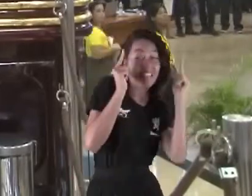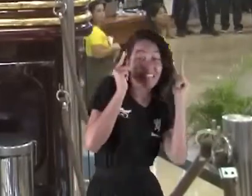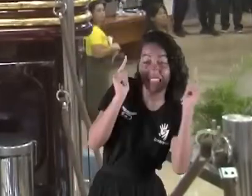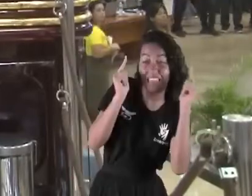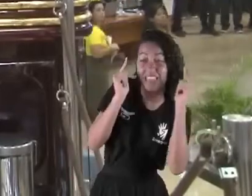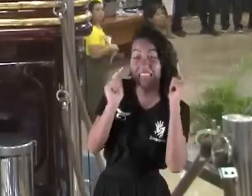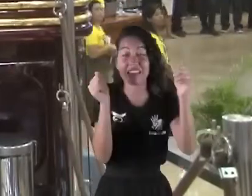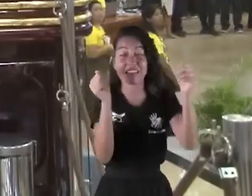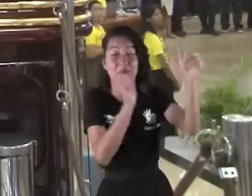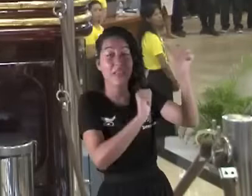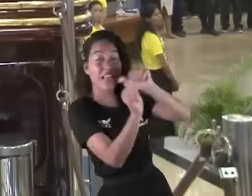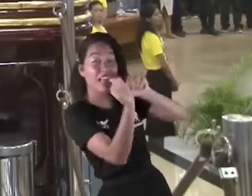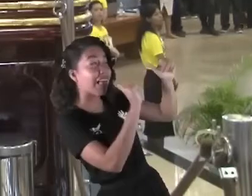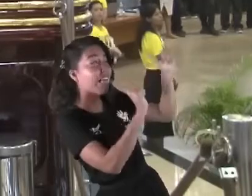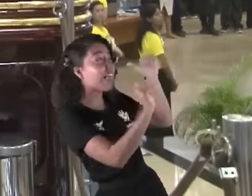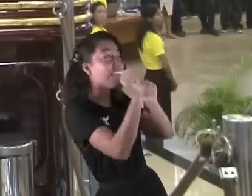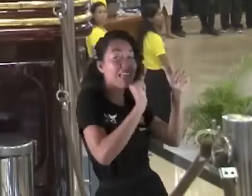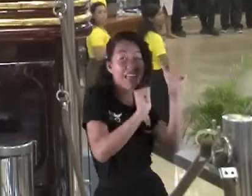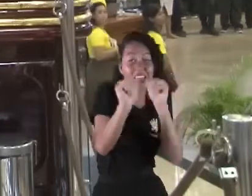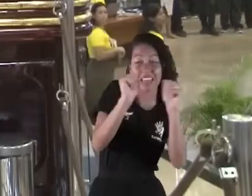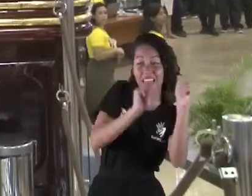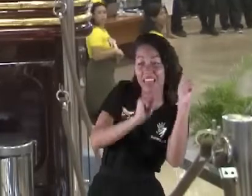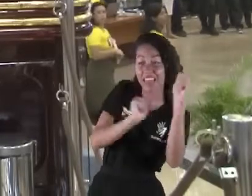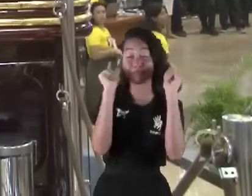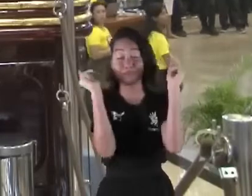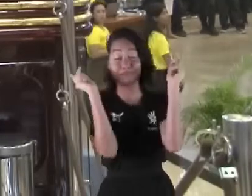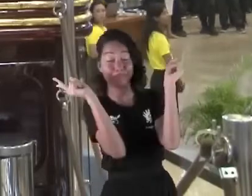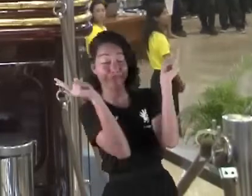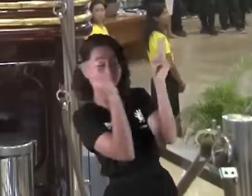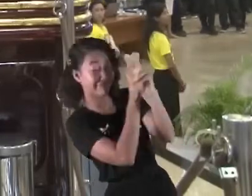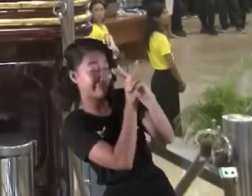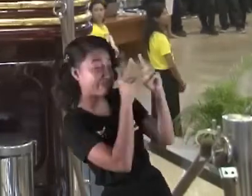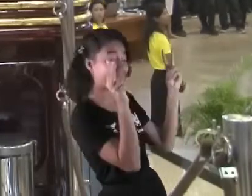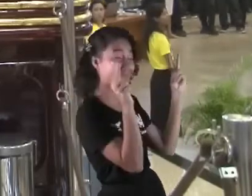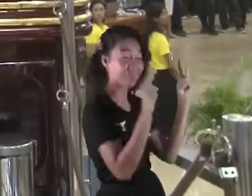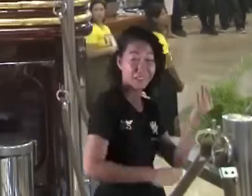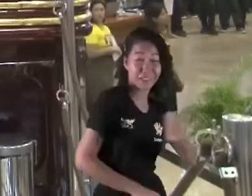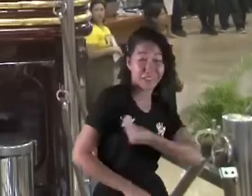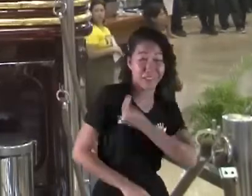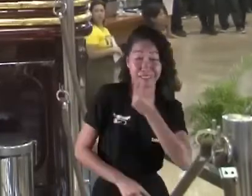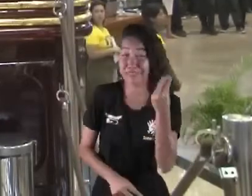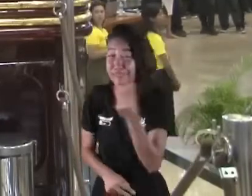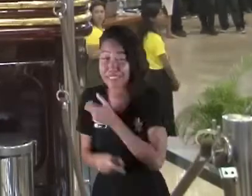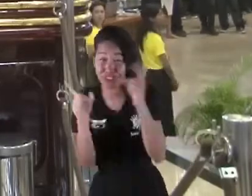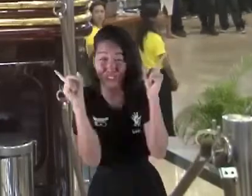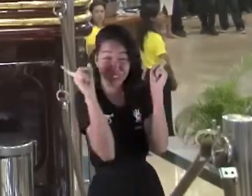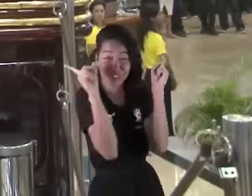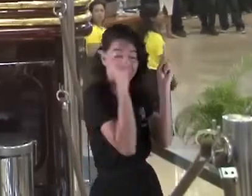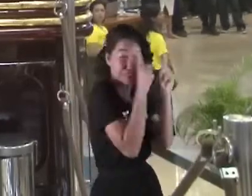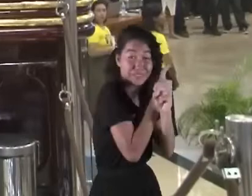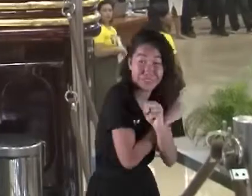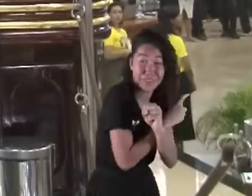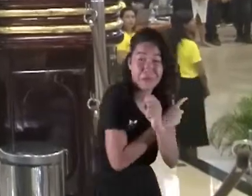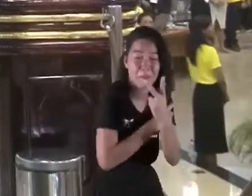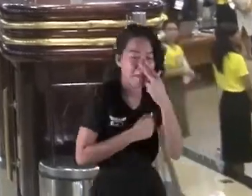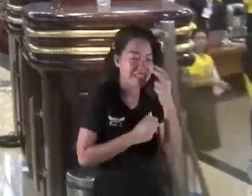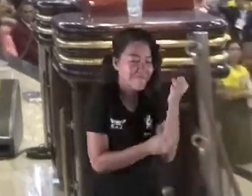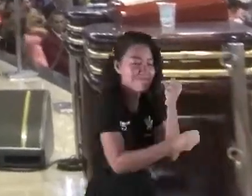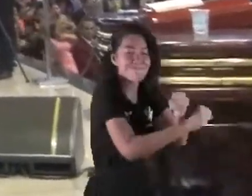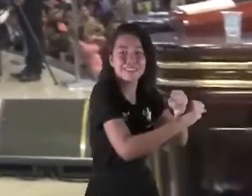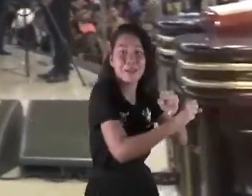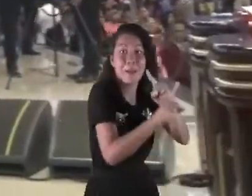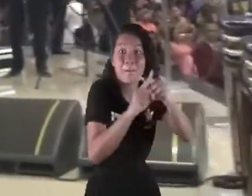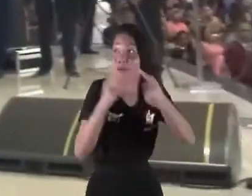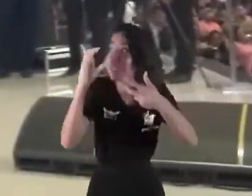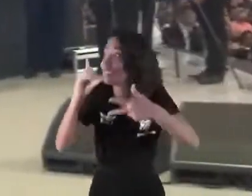tava bêbado. Não valia nada. No meio dos exilados. Mas Deus te